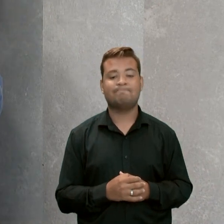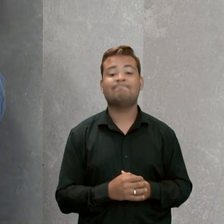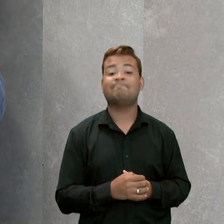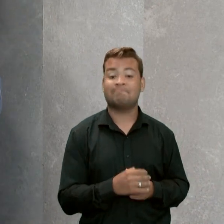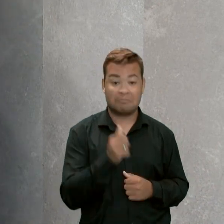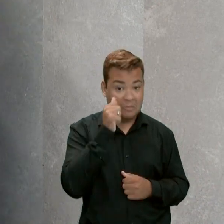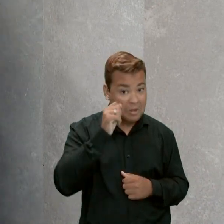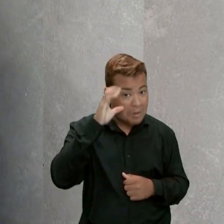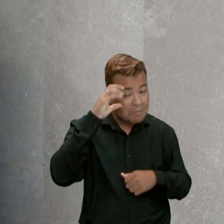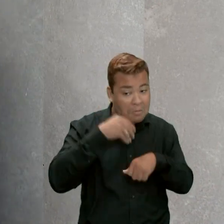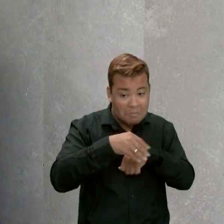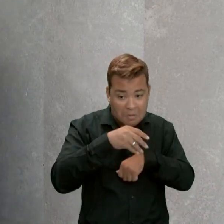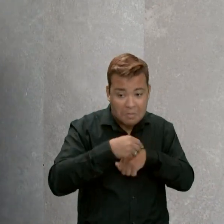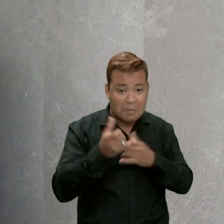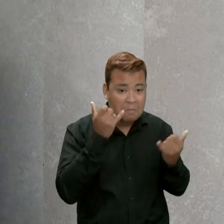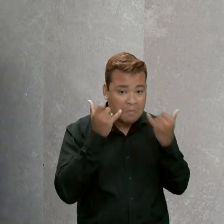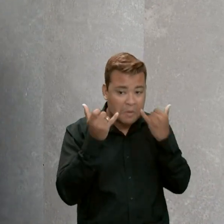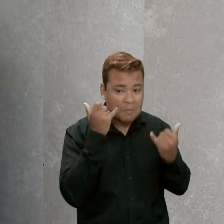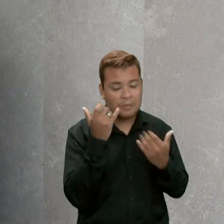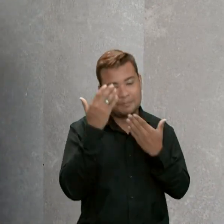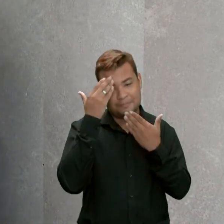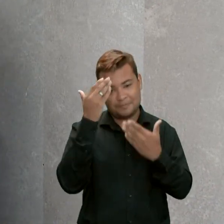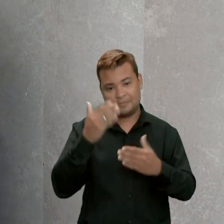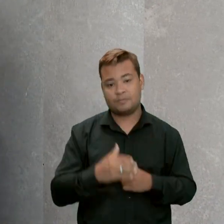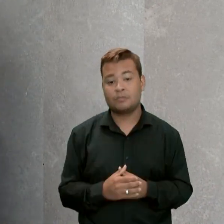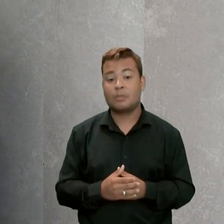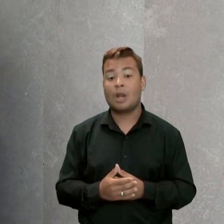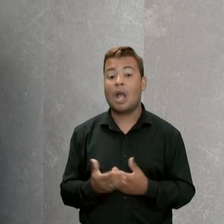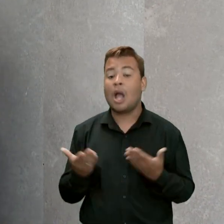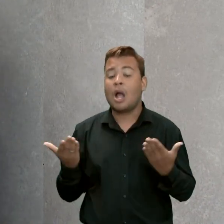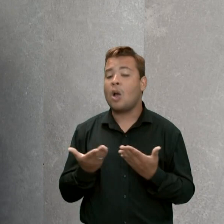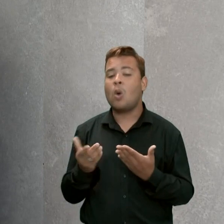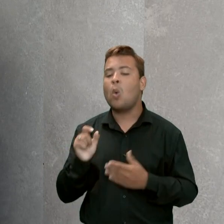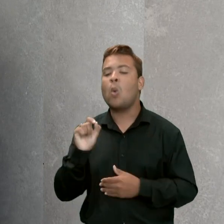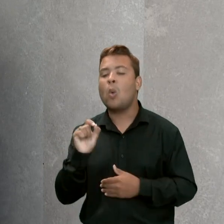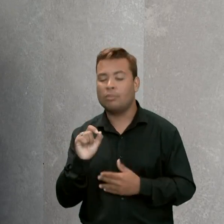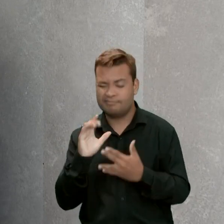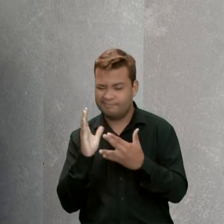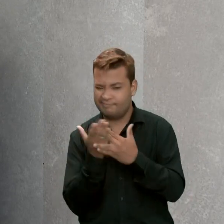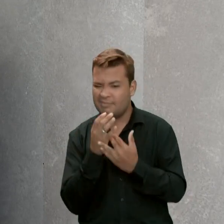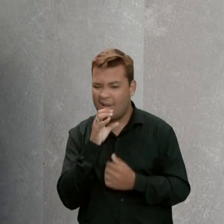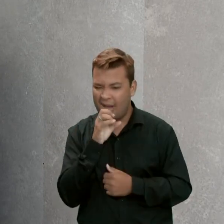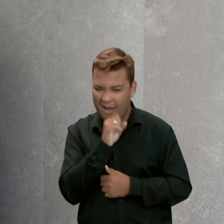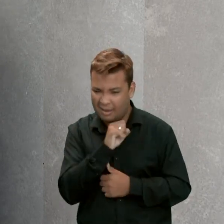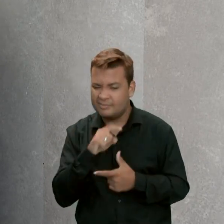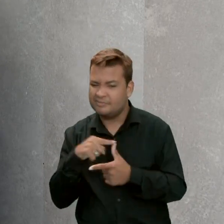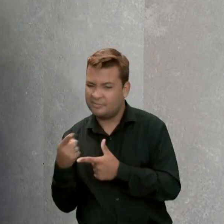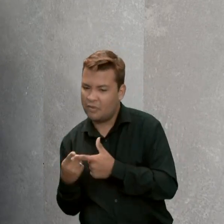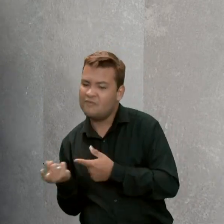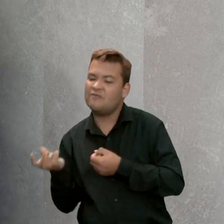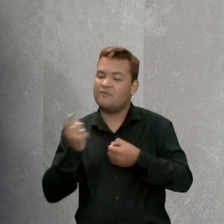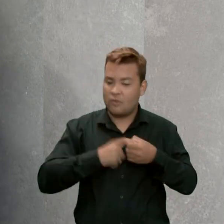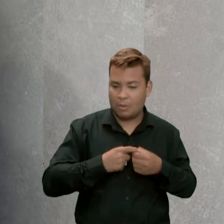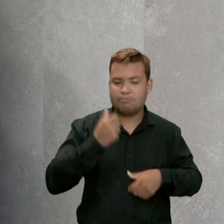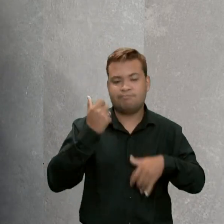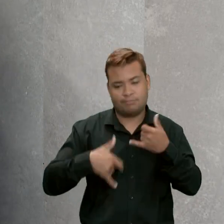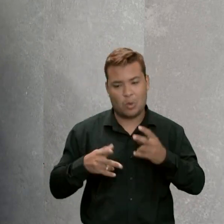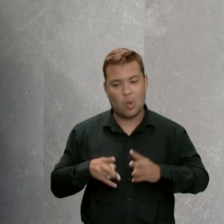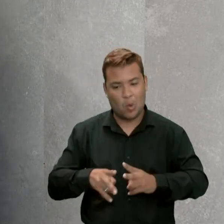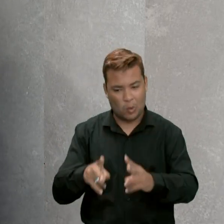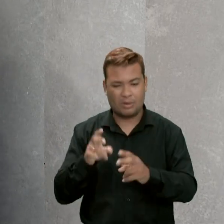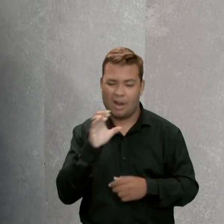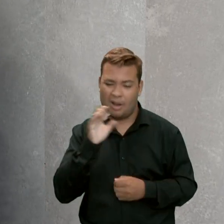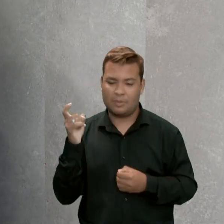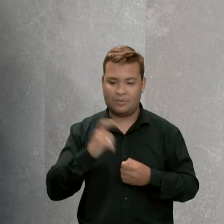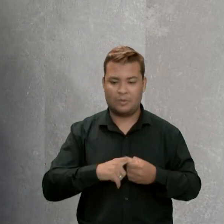Valeu, Ana. Muito obrigado pelas suas informações. E agora, pessoal, nós vamos para mais um rápido intervalo e daqui a pouquinho a gente volta trazendo muito mais para você. Não